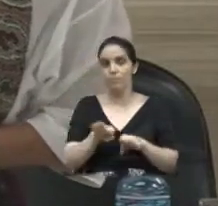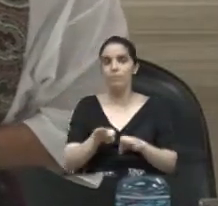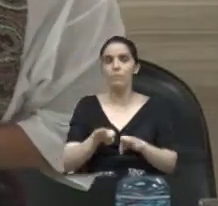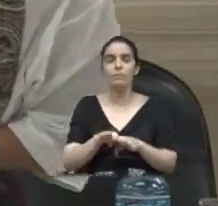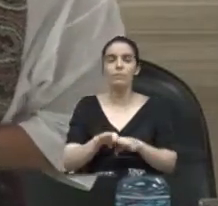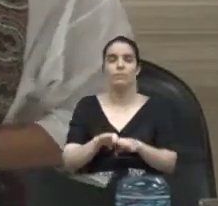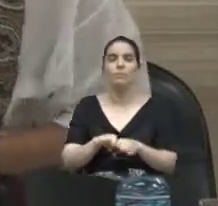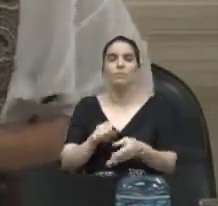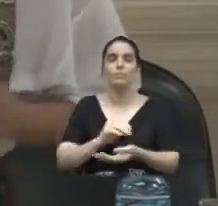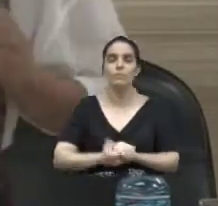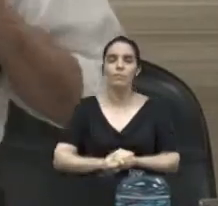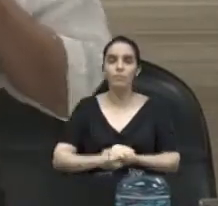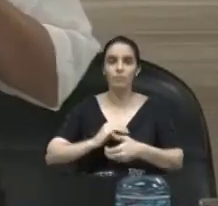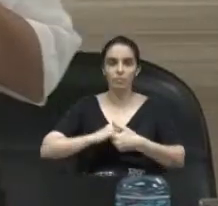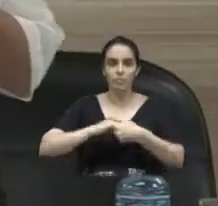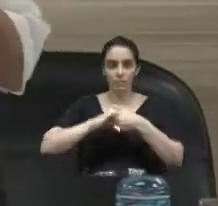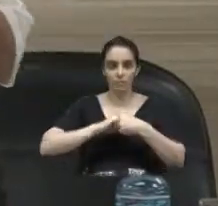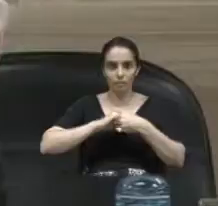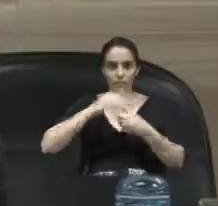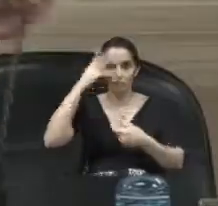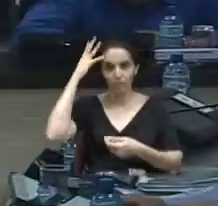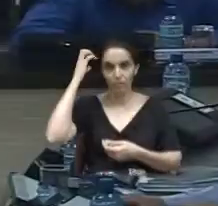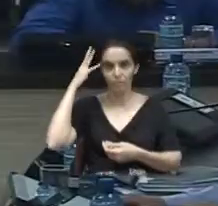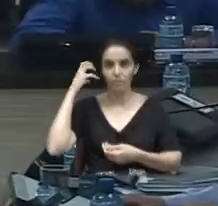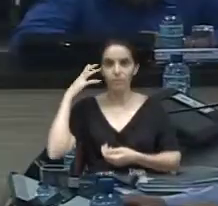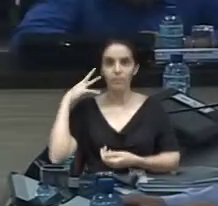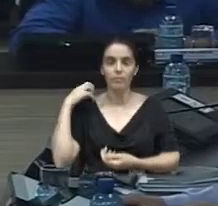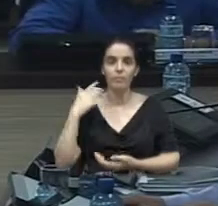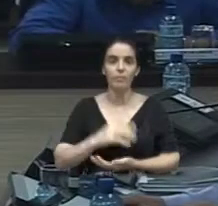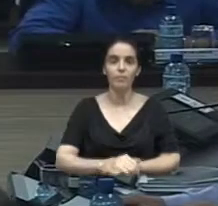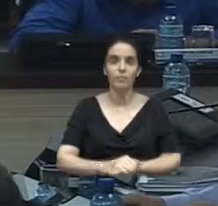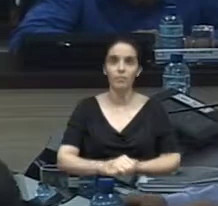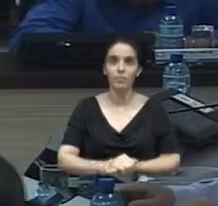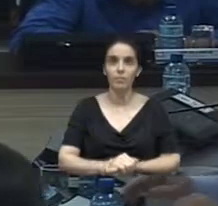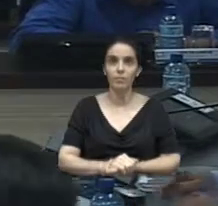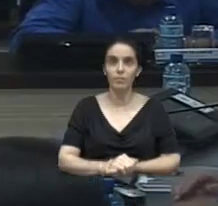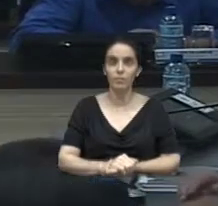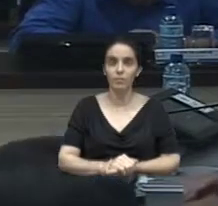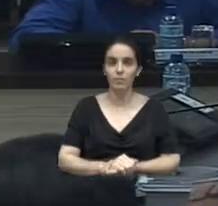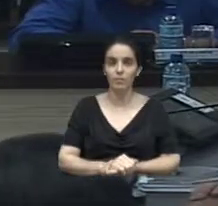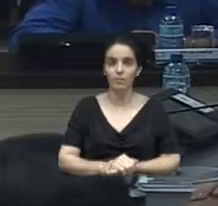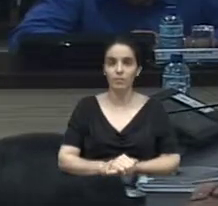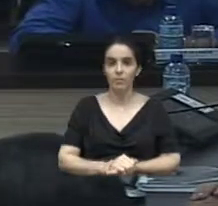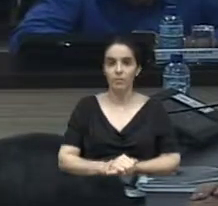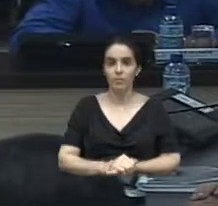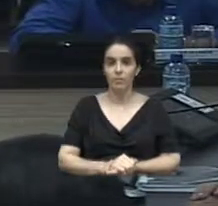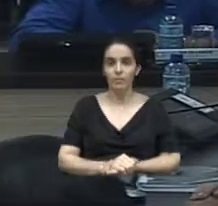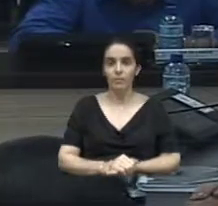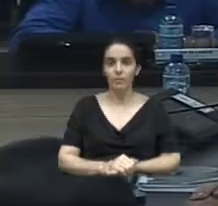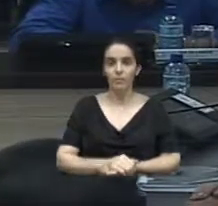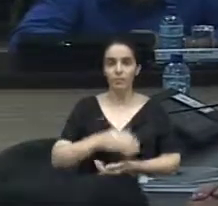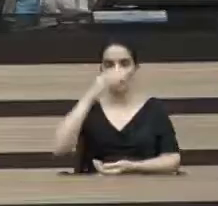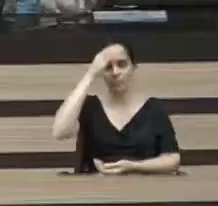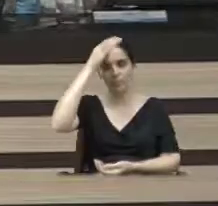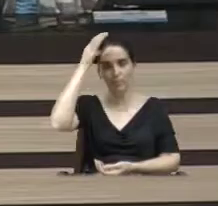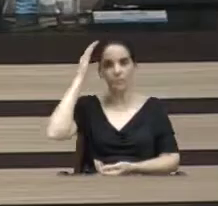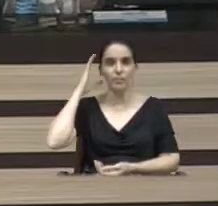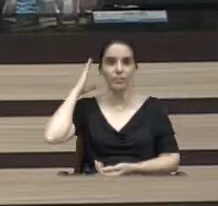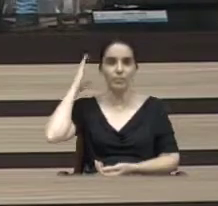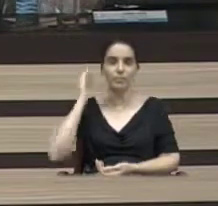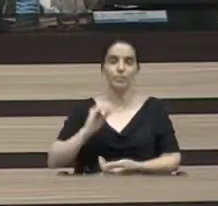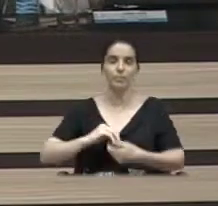nessa outra área de trabalho. Parabéns, vereadora Lu. Vereadora Carolina. dando continuidade à discussão,